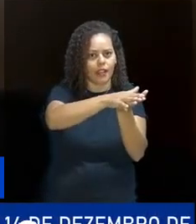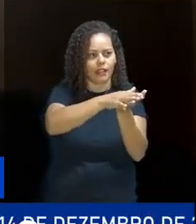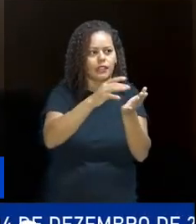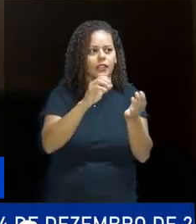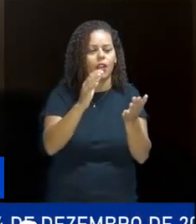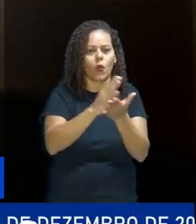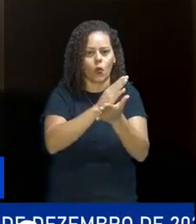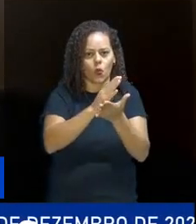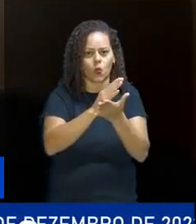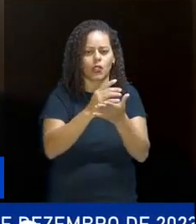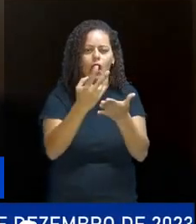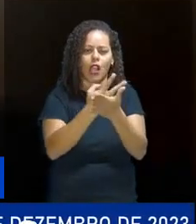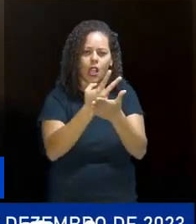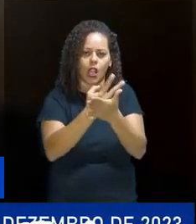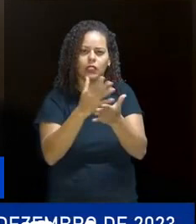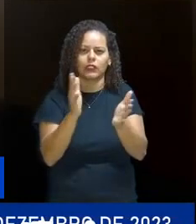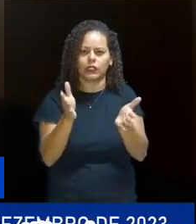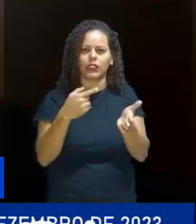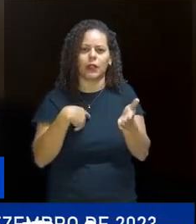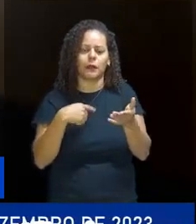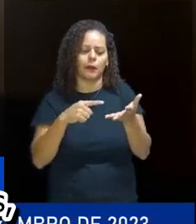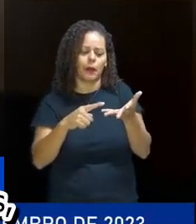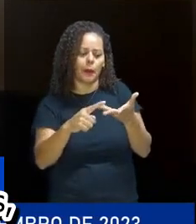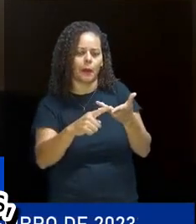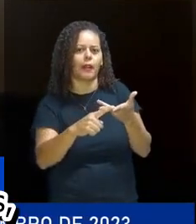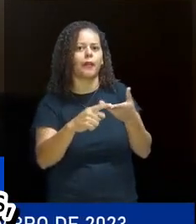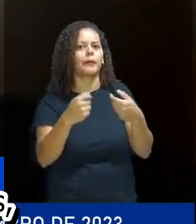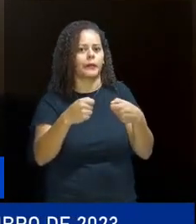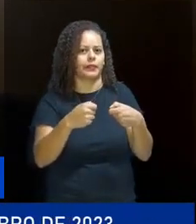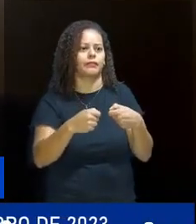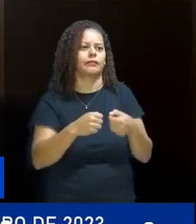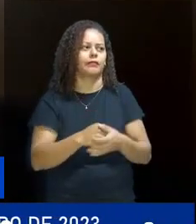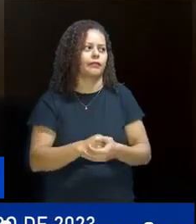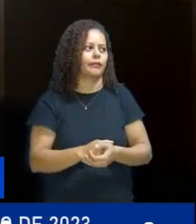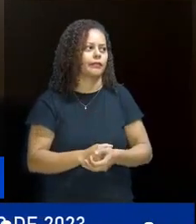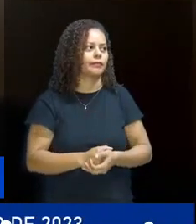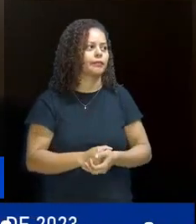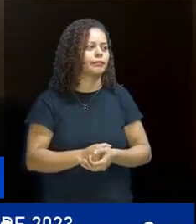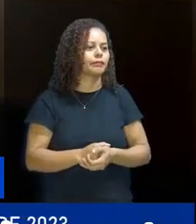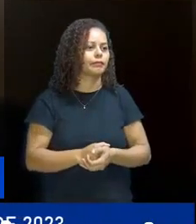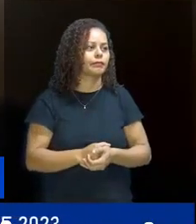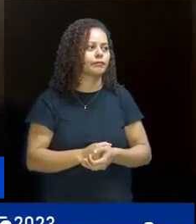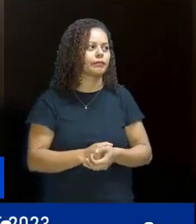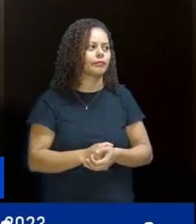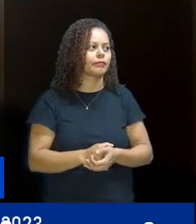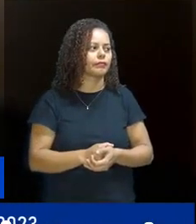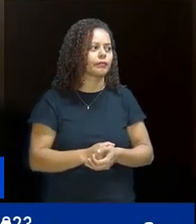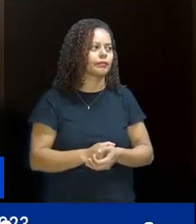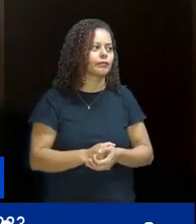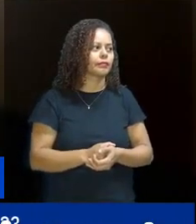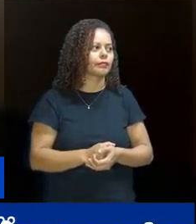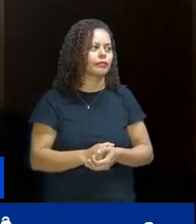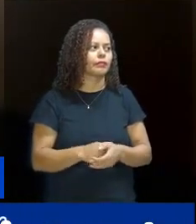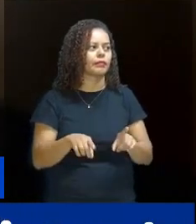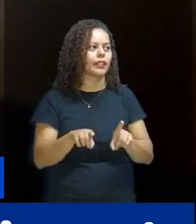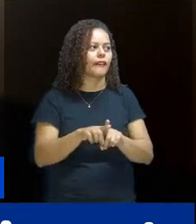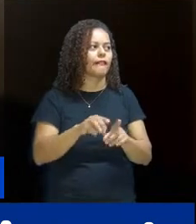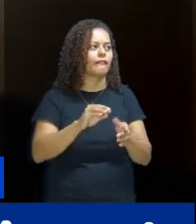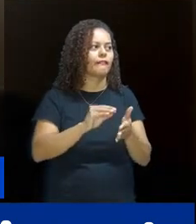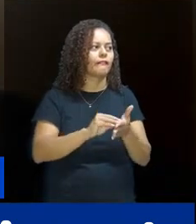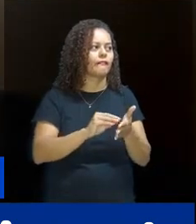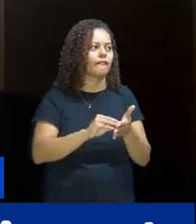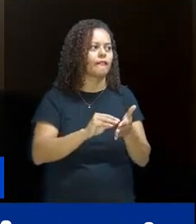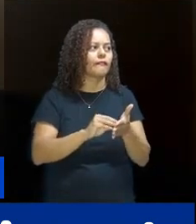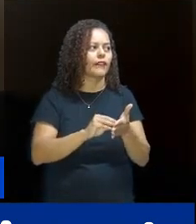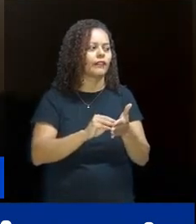a atos infracionais, ilícitos, penais, administrativos ou eleitorais, ou para quitação de encargos decorrentes de inadimplência de